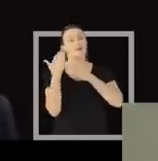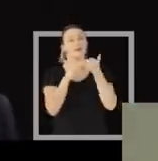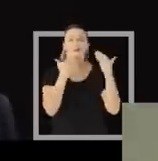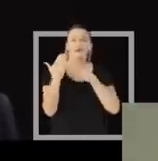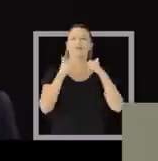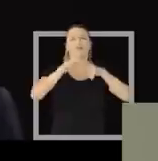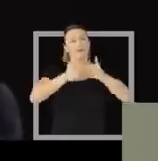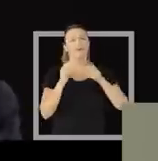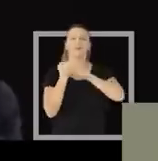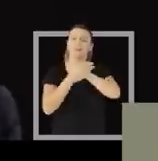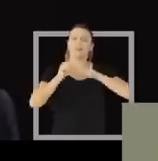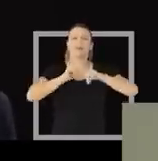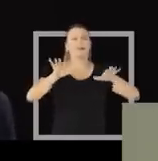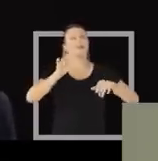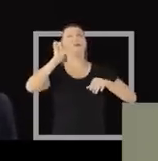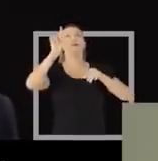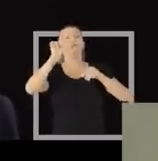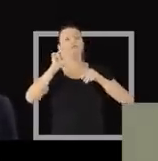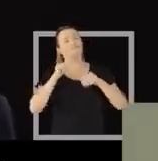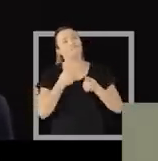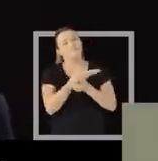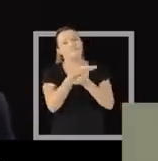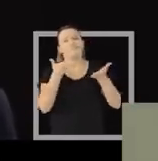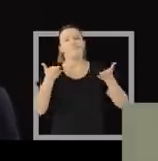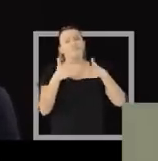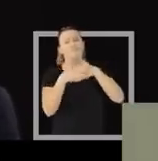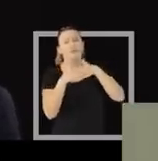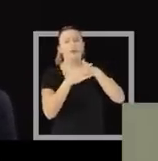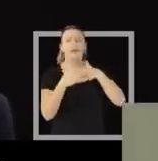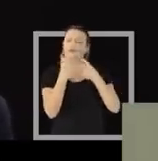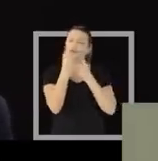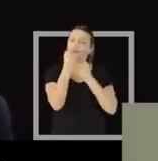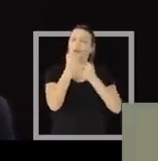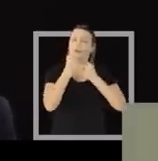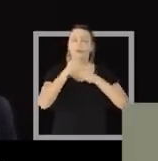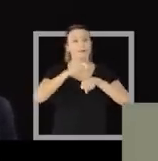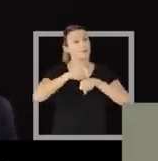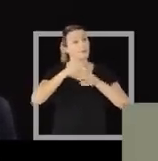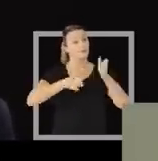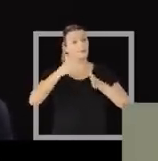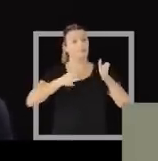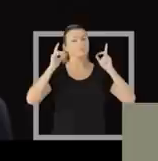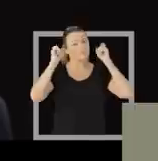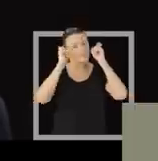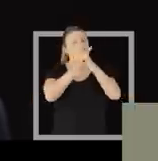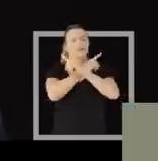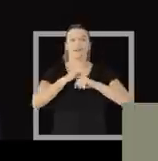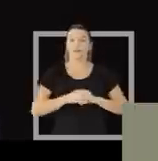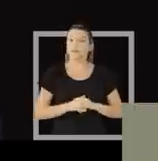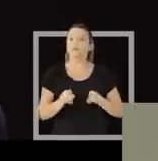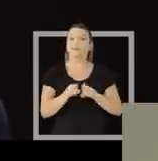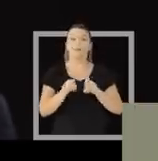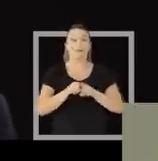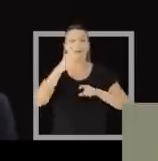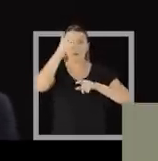pandemia. Que Deus dê a vocês compreensão e a força para superar esse momento tão difícil. E aos